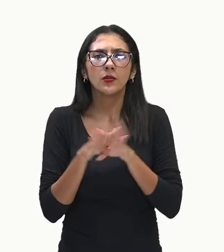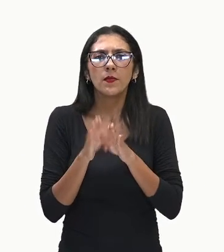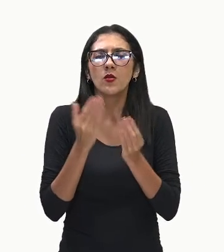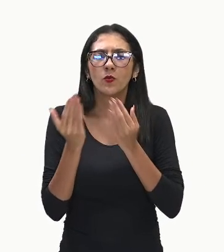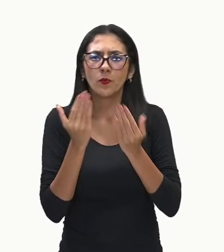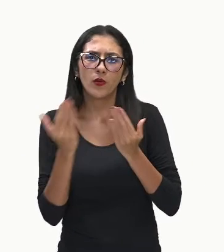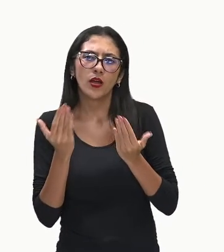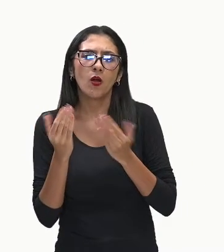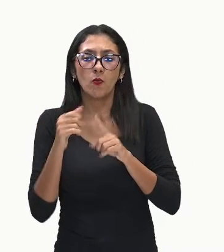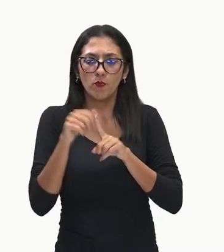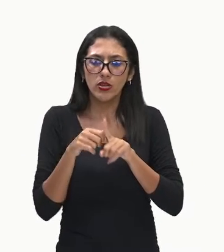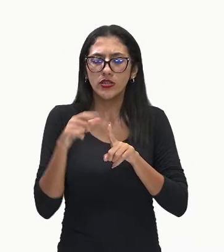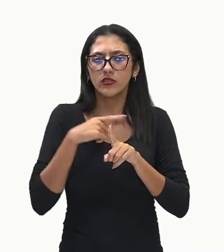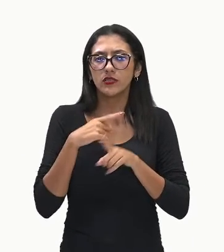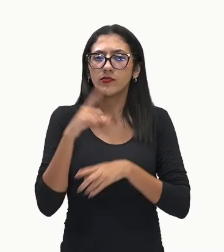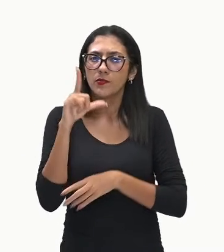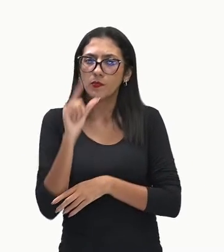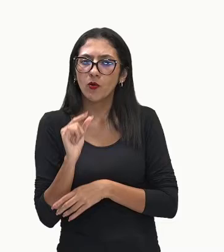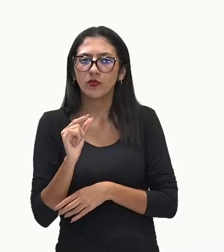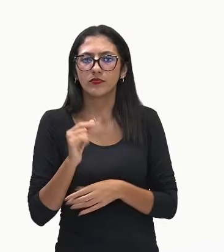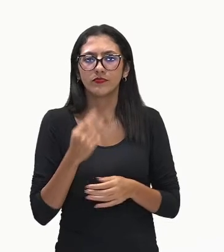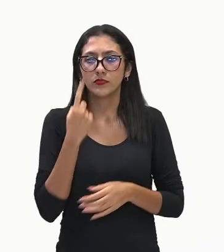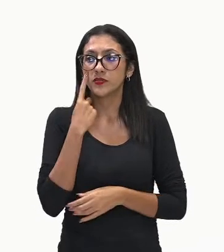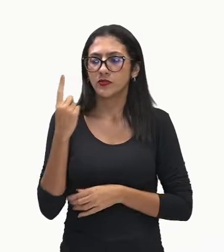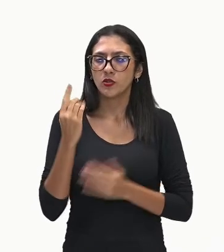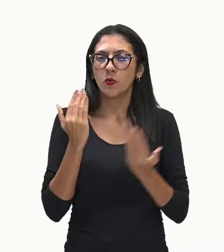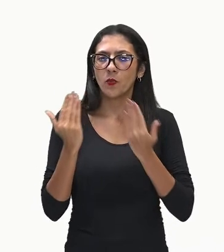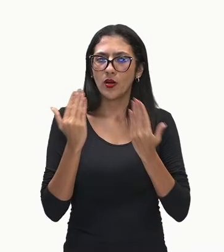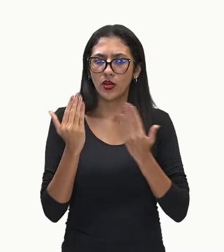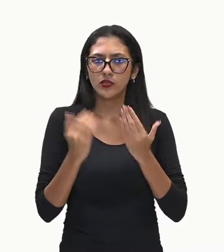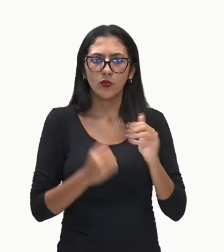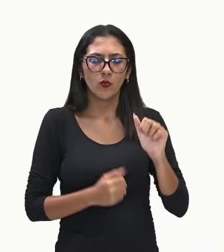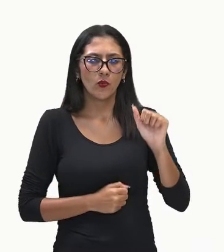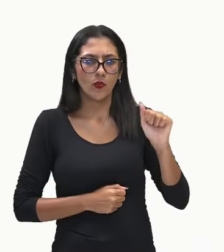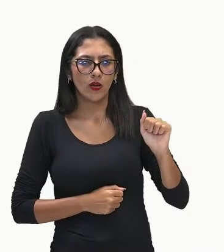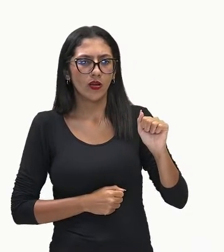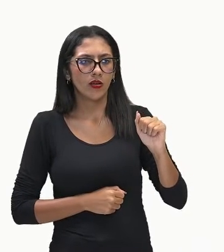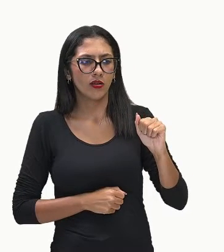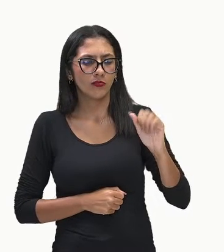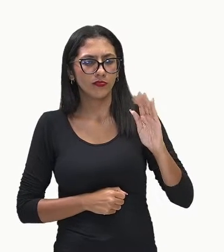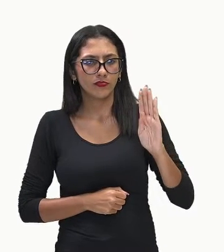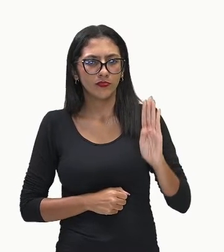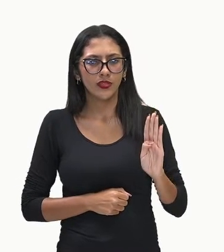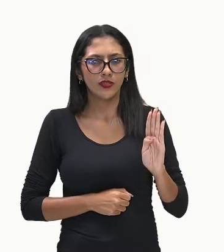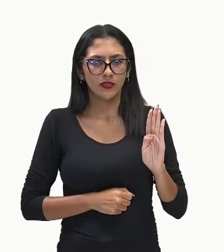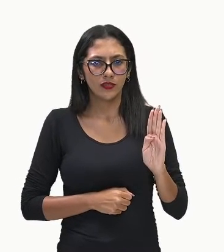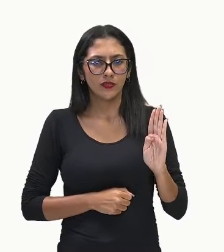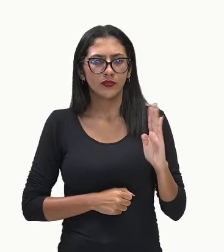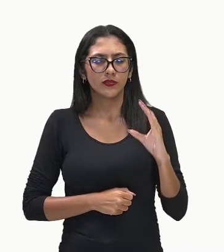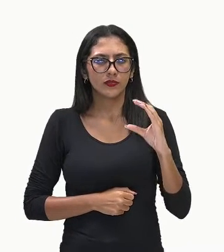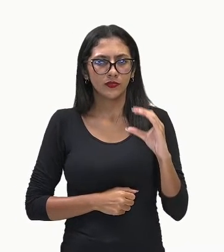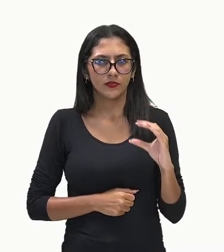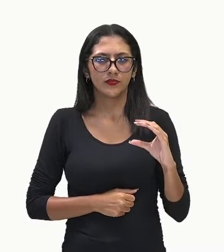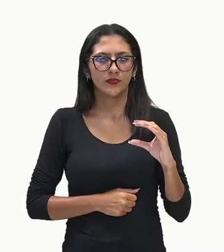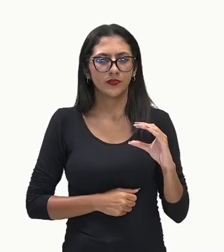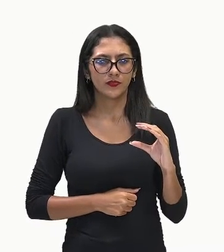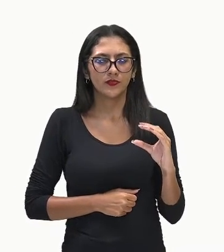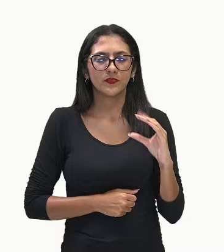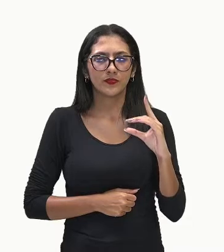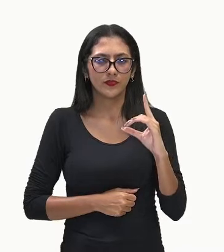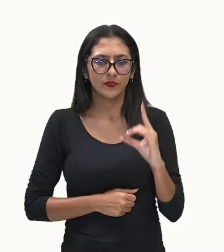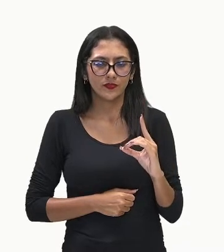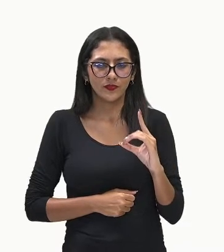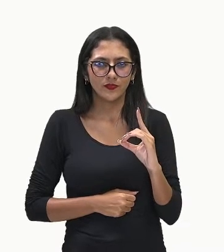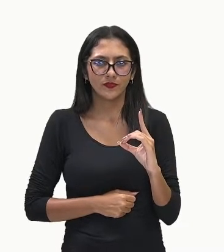Aí nós temos as alternativas, março e abril, B, março e agosto, C, agosto e setembro,